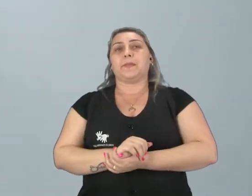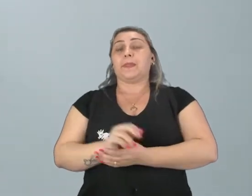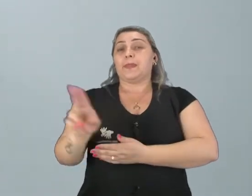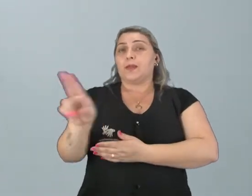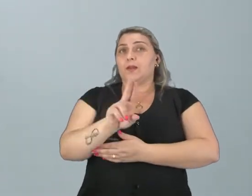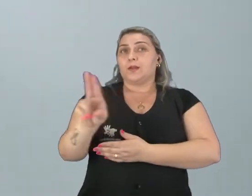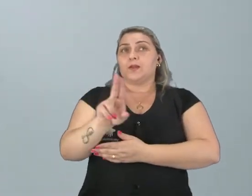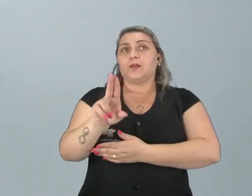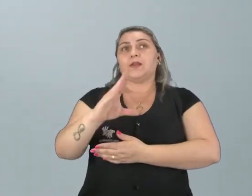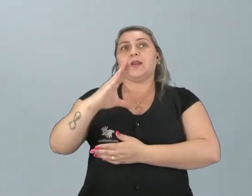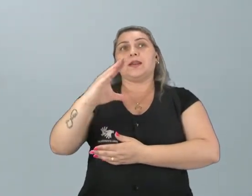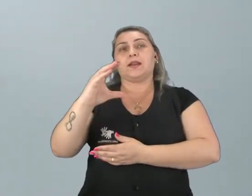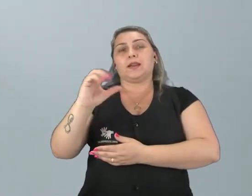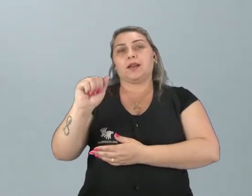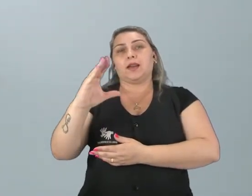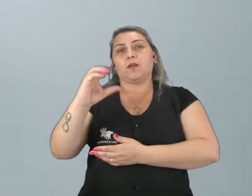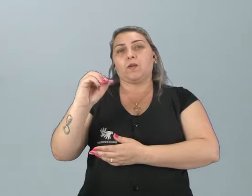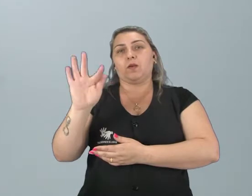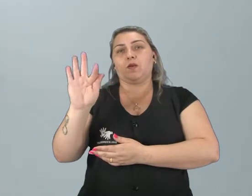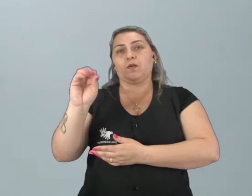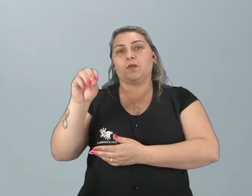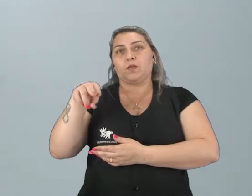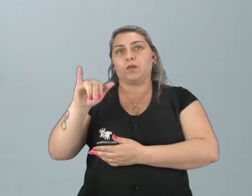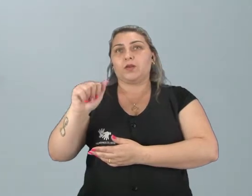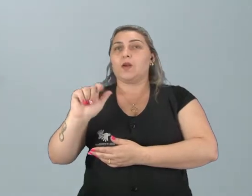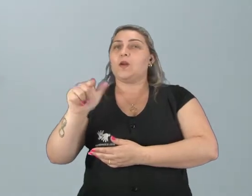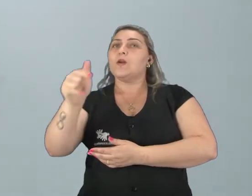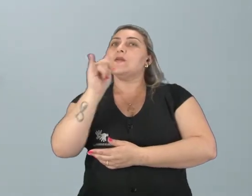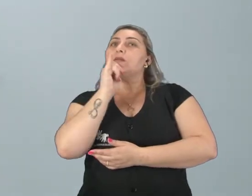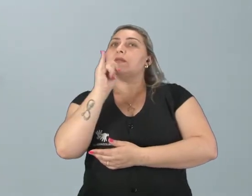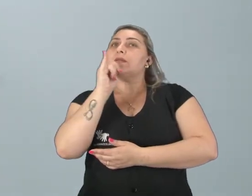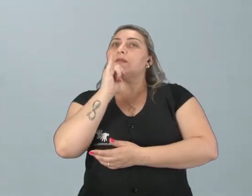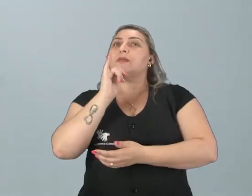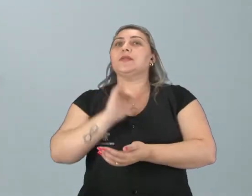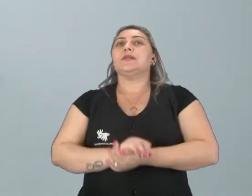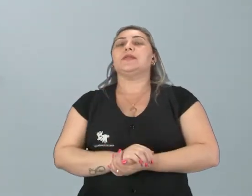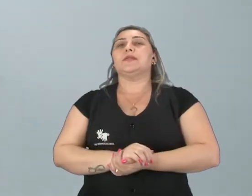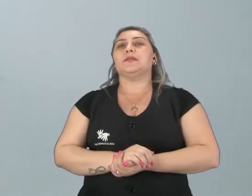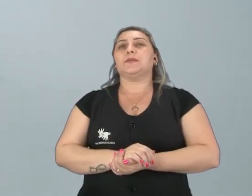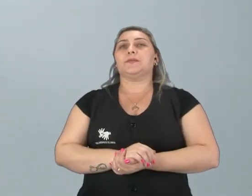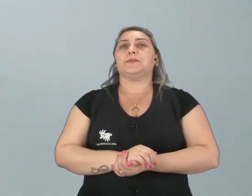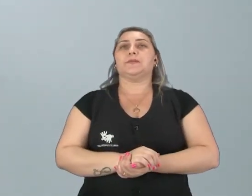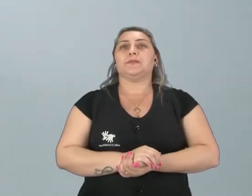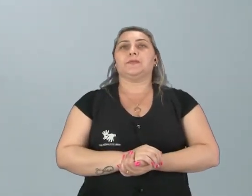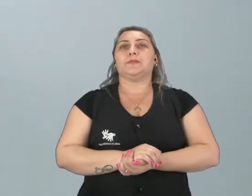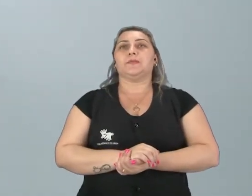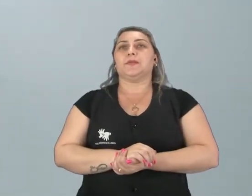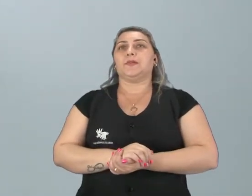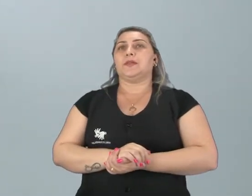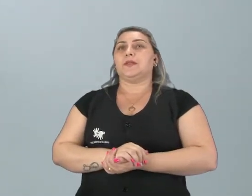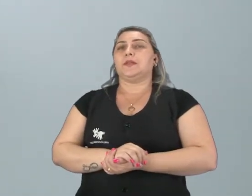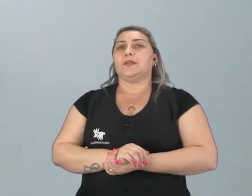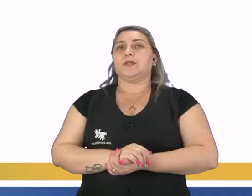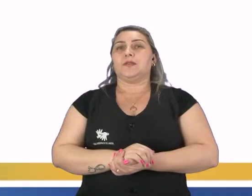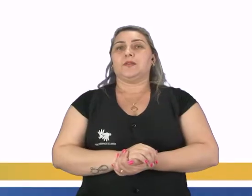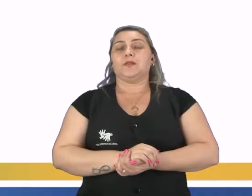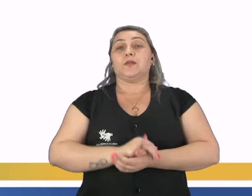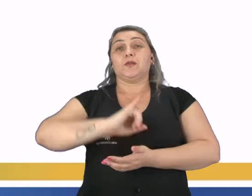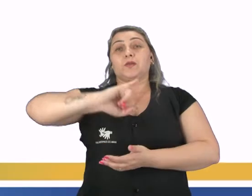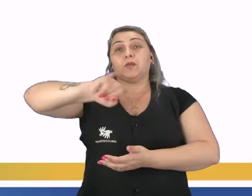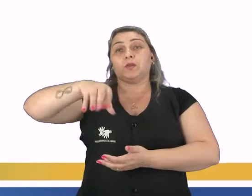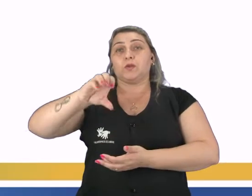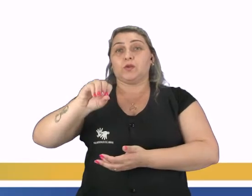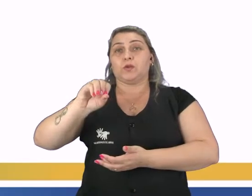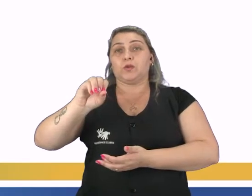nome disso se trata de cacofonia. Outro exemplo de cacofonia, de cacófato, é a frase